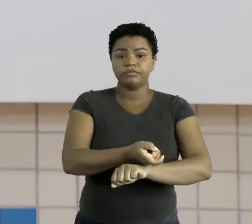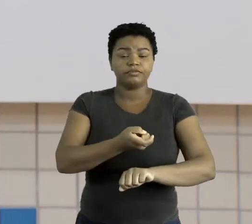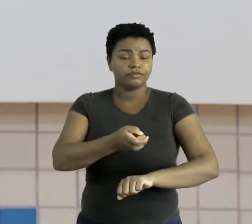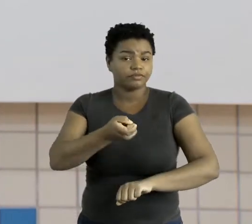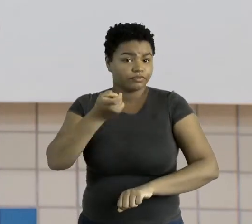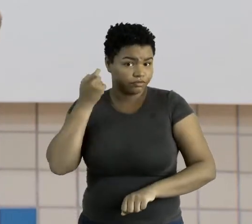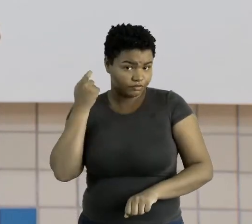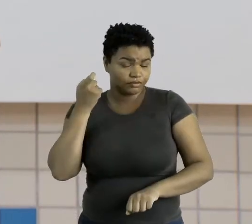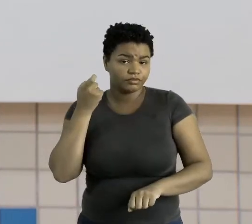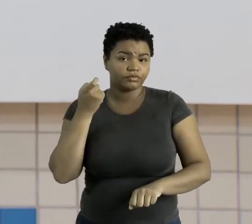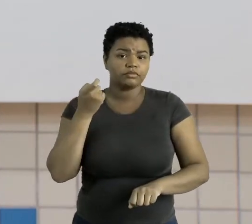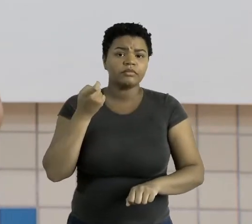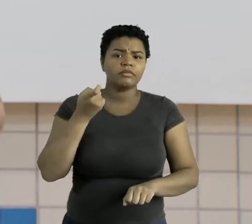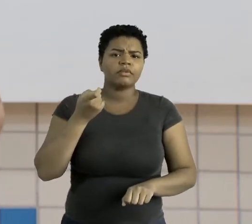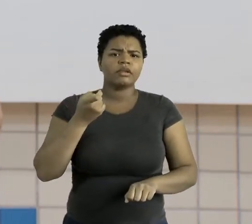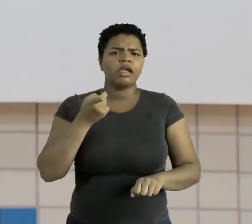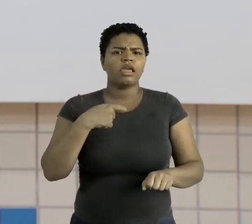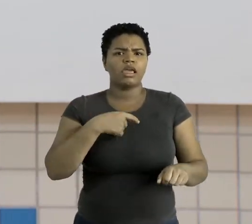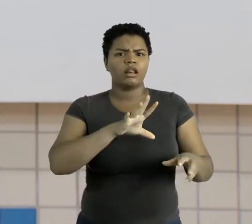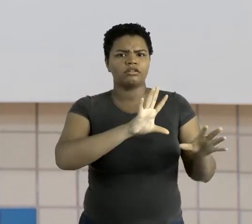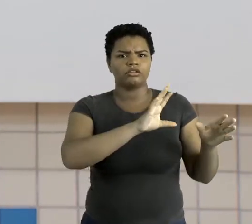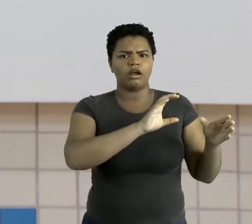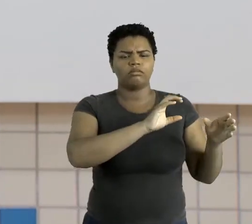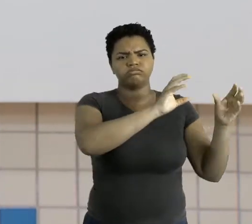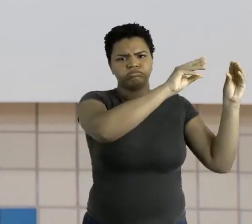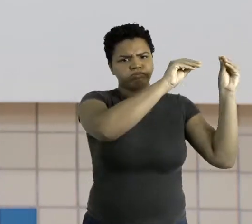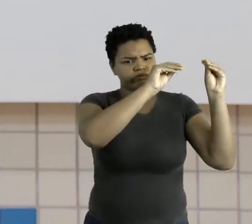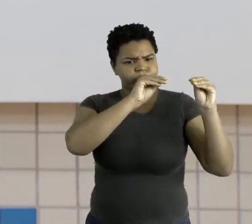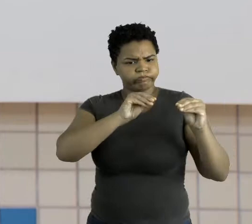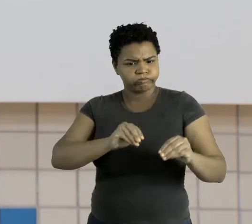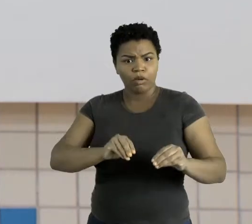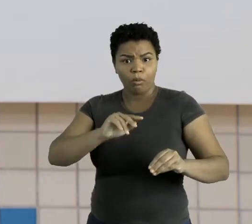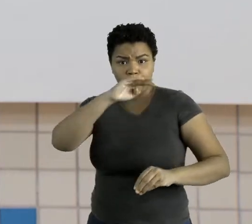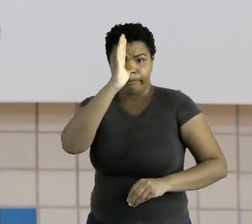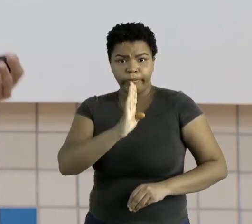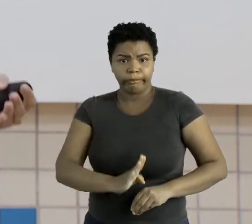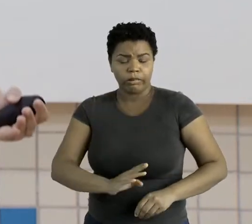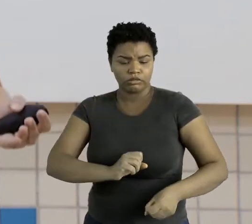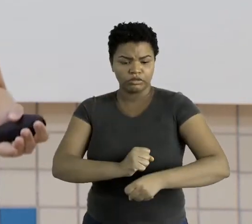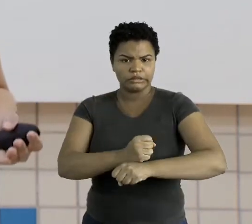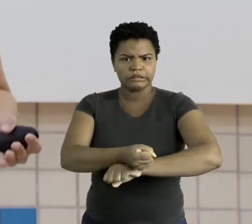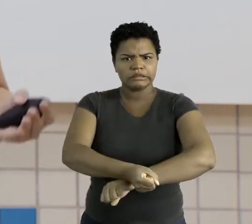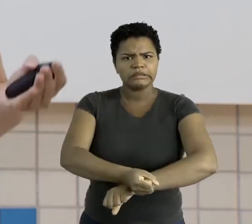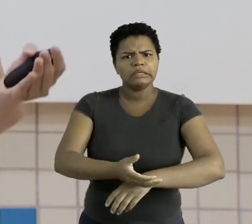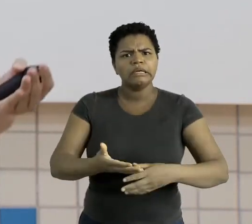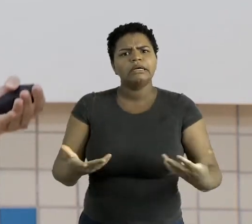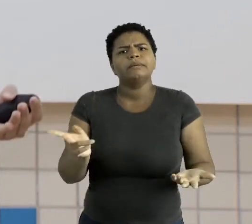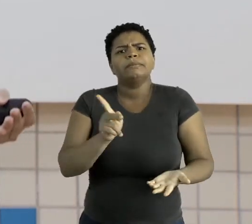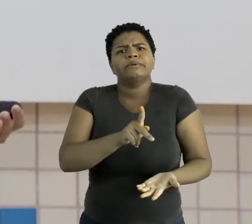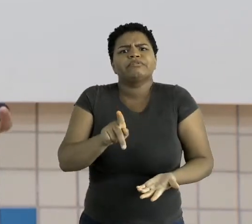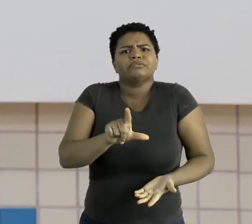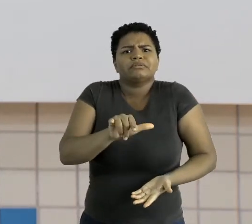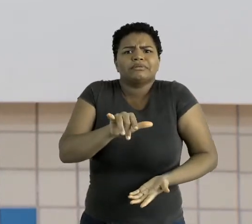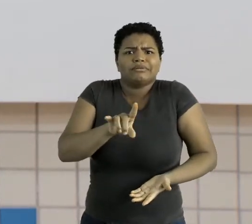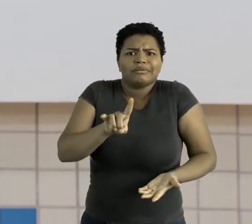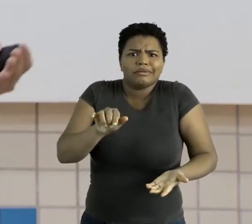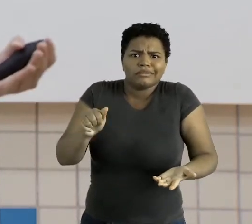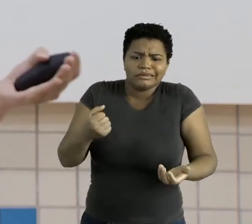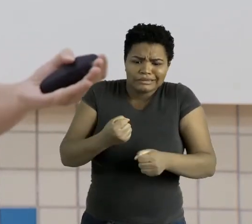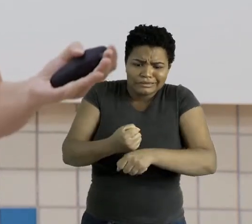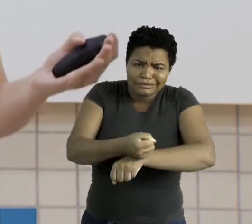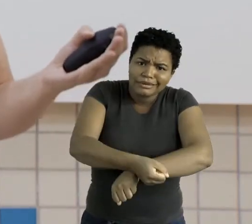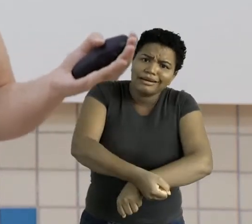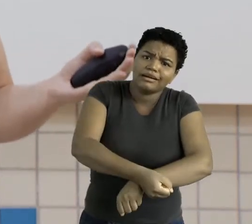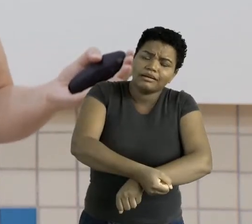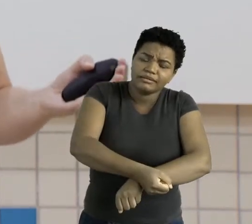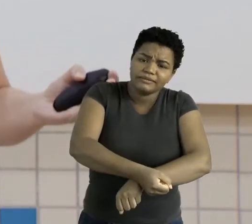foram trazidos para o Brasil como escravos. Professora Lídia, escravos. Então